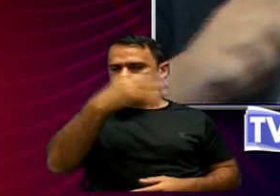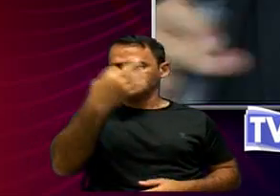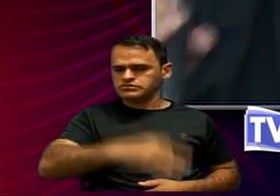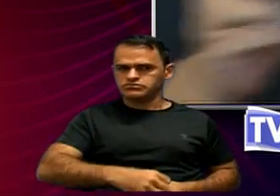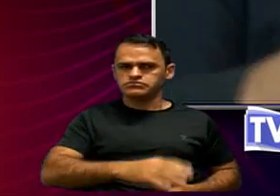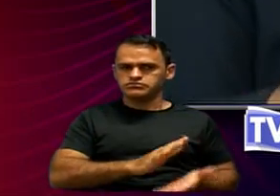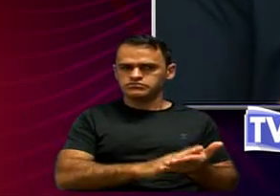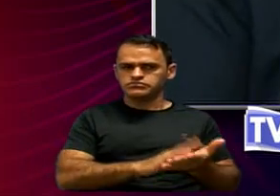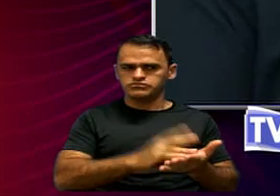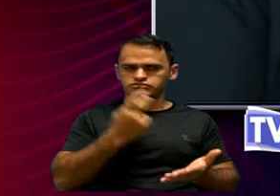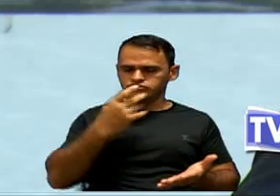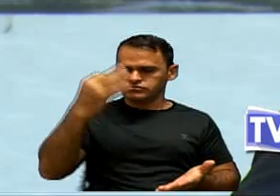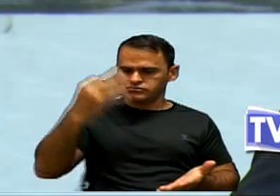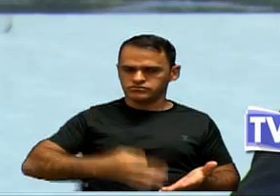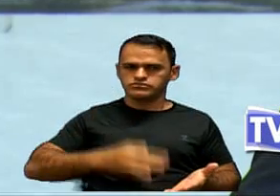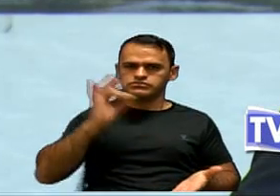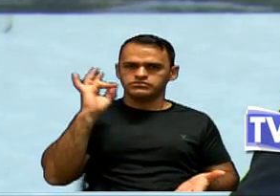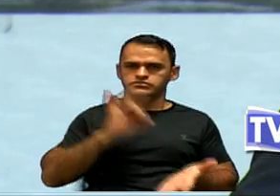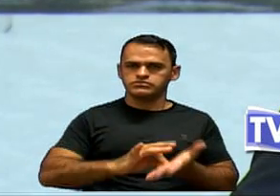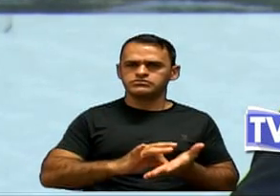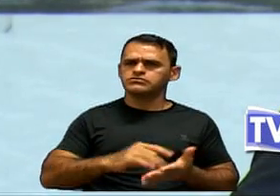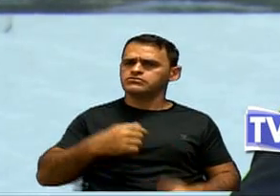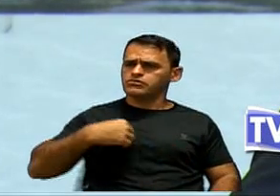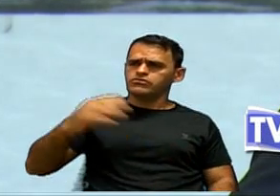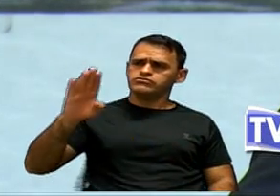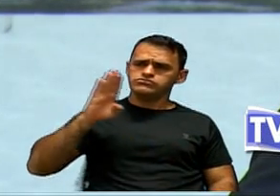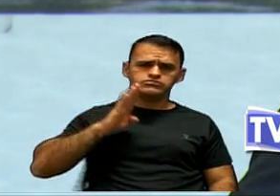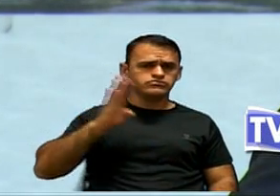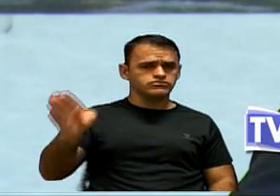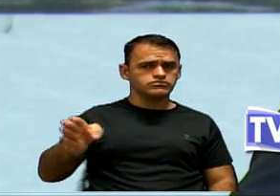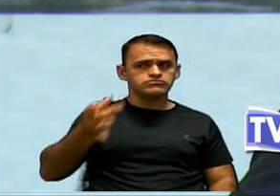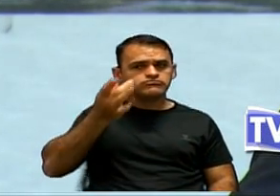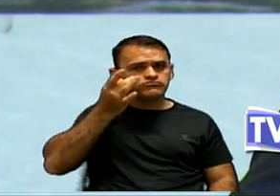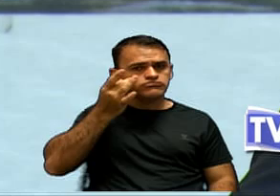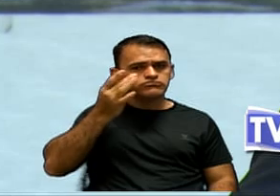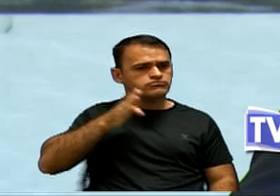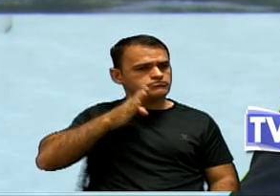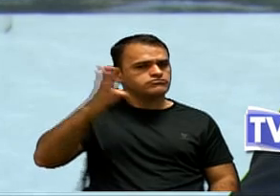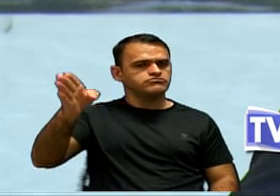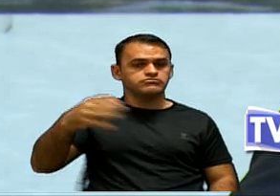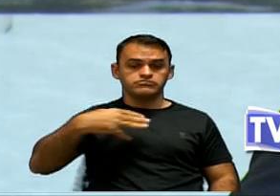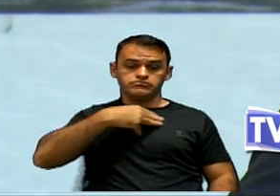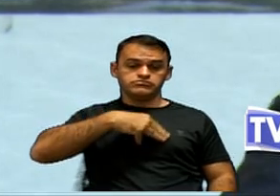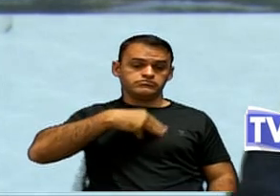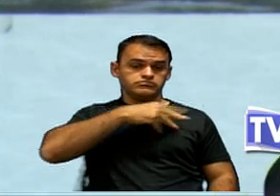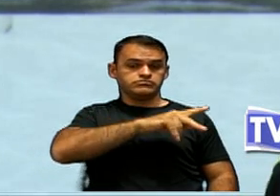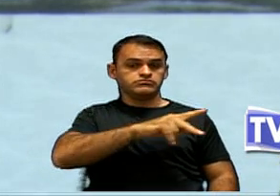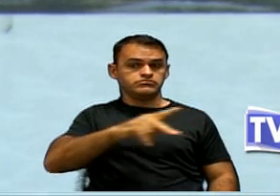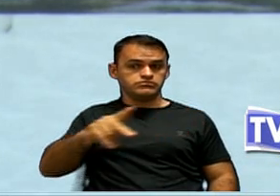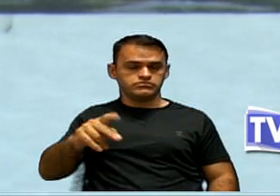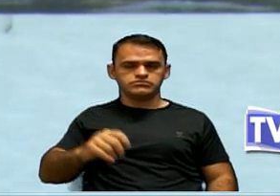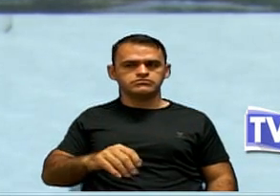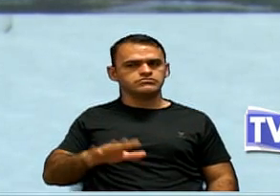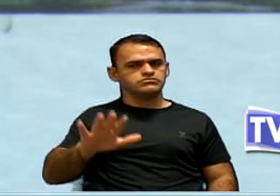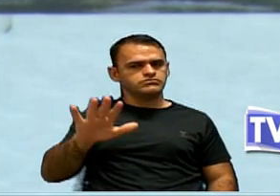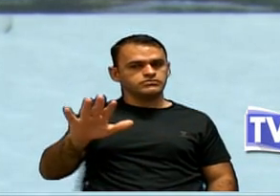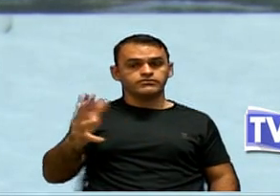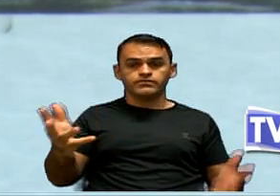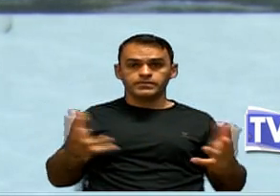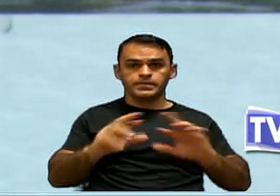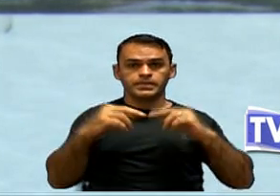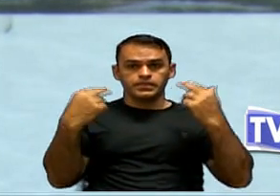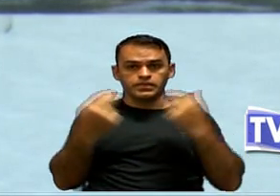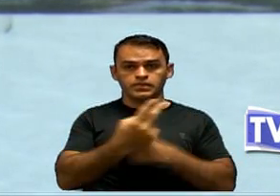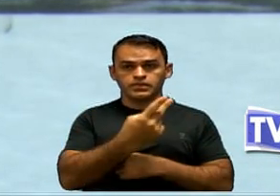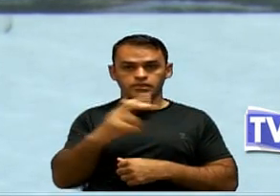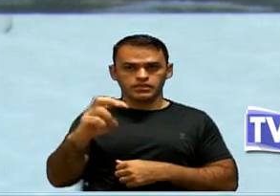Obrigado, vereador Silvano. Eu fui pessoalmente lá, vereador, comprovar essa denúncia e fui levar ao Ministério Público. Aliás, teve agora uma reunião dia